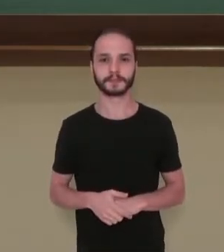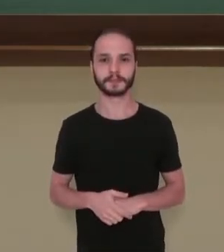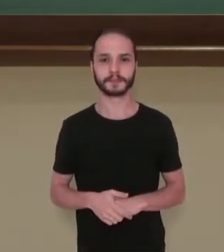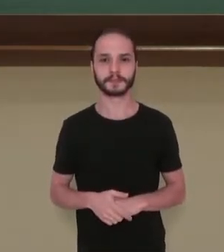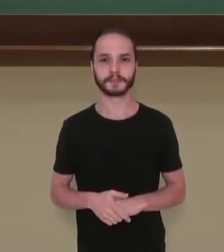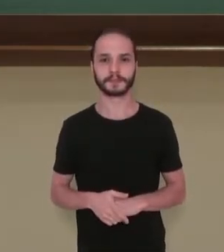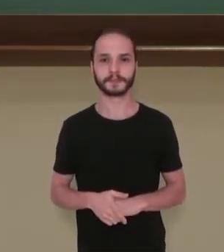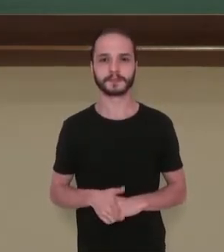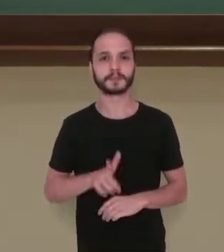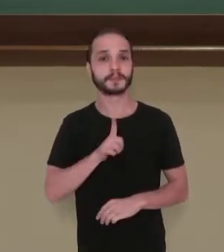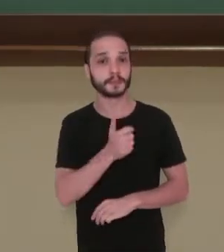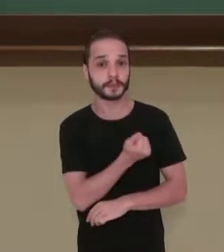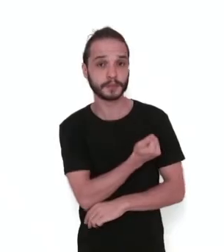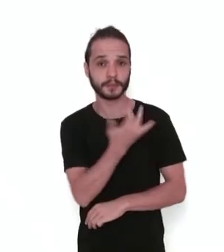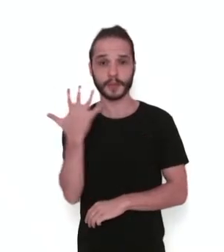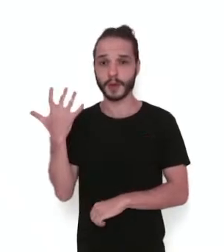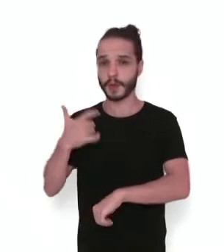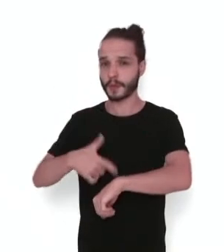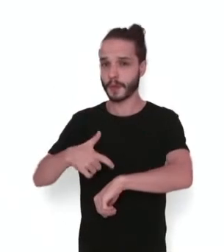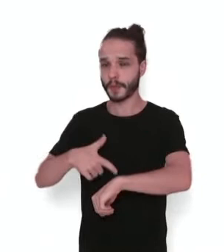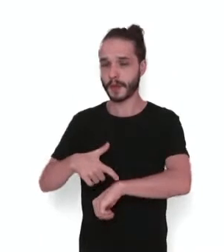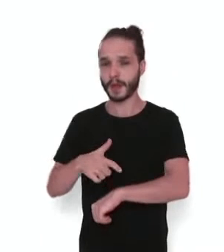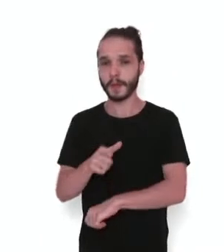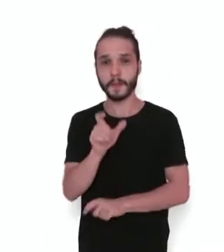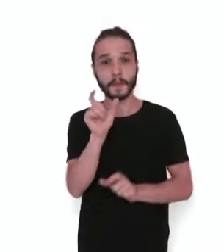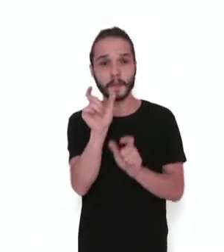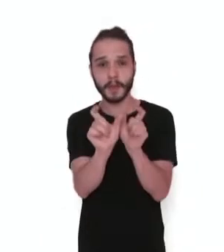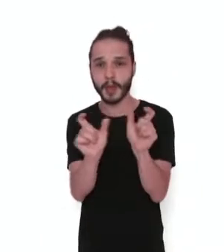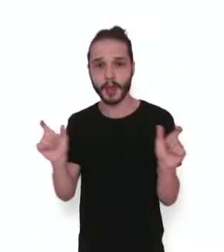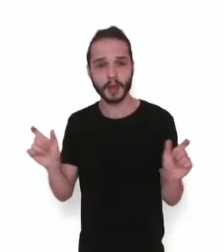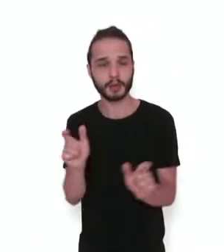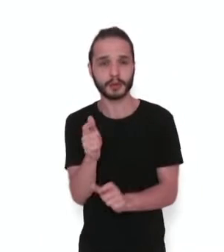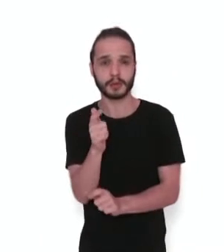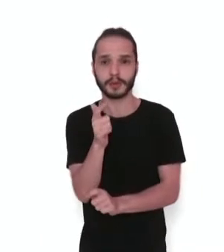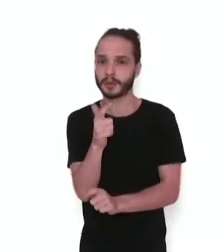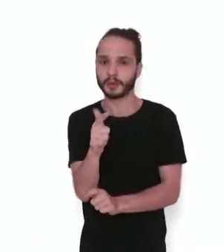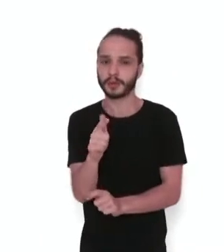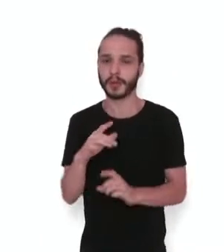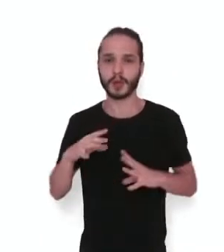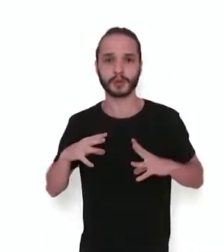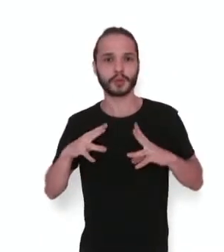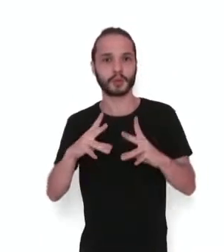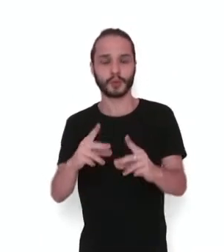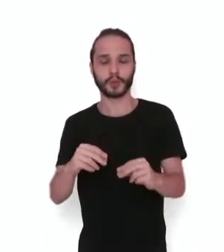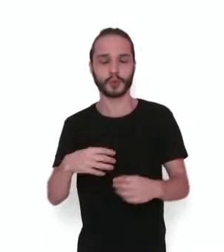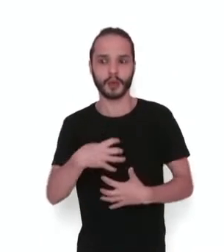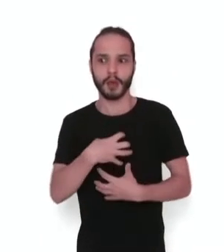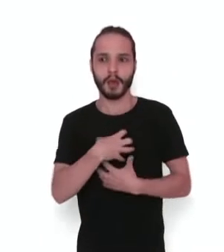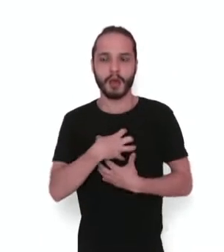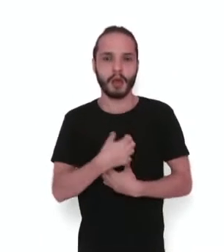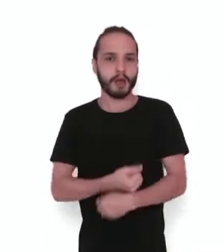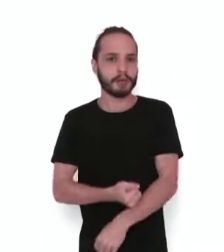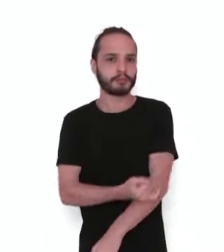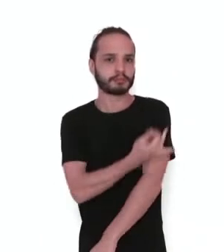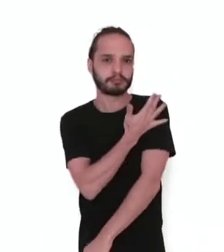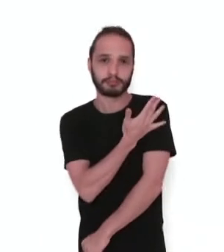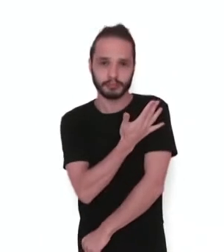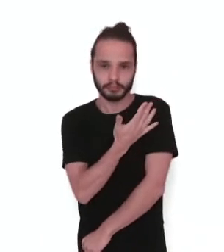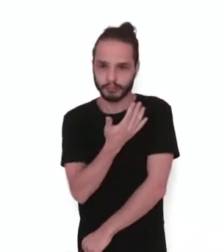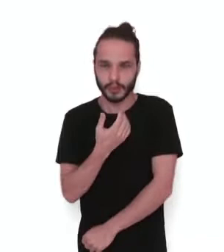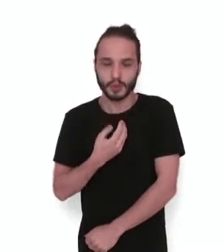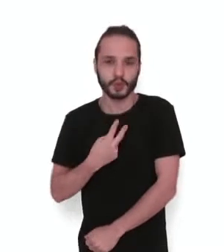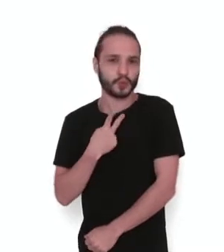Existem momentos em que as palavras não dão conta de transmitir nossos sentimentos e sensações, não é